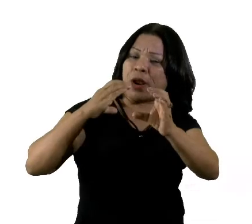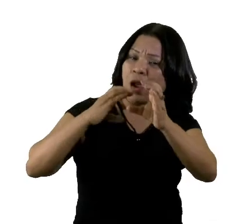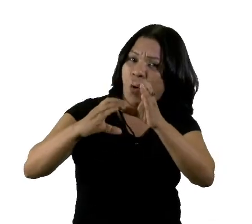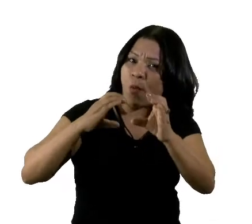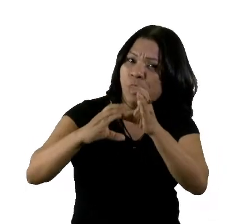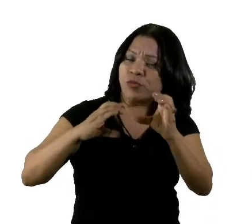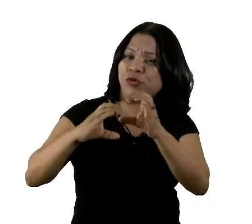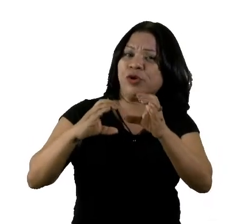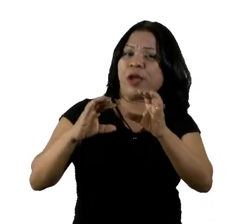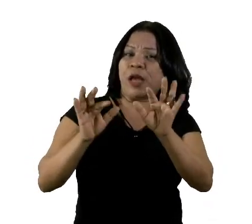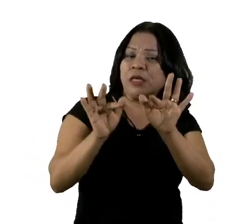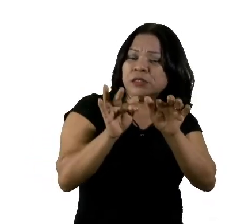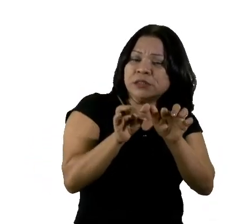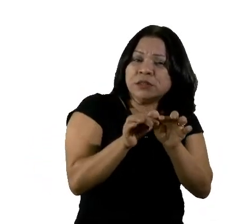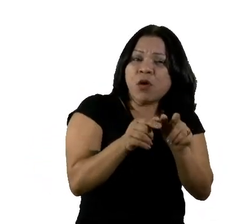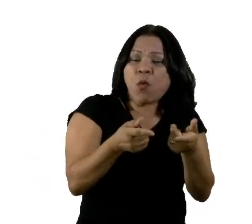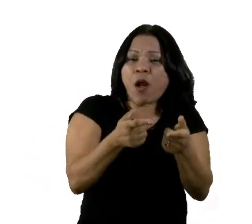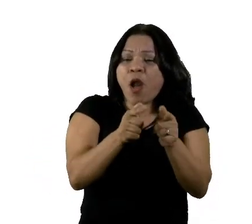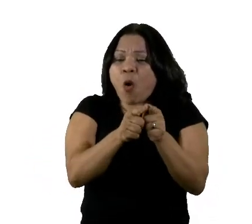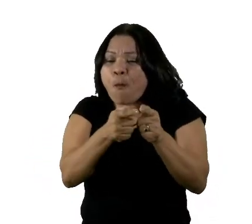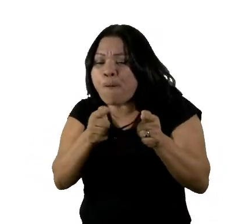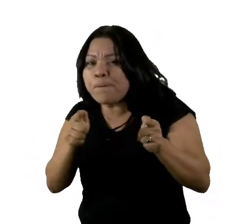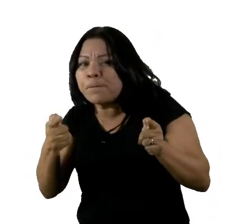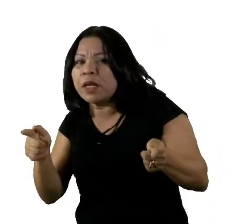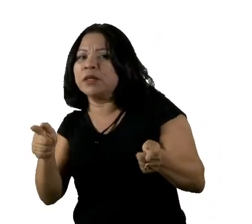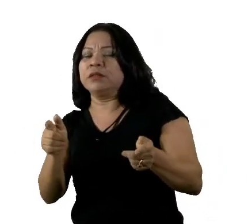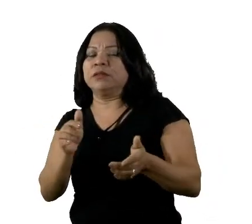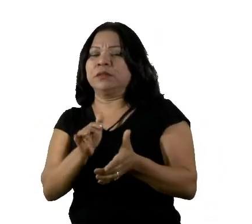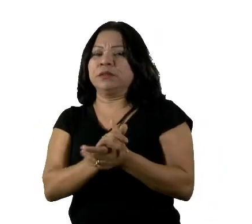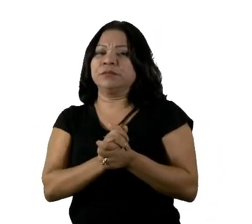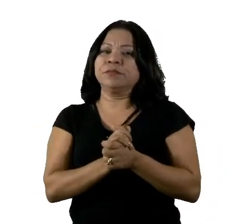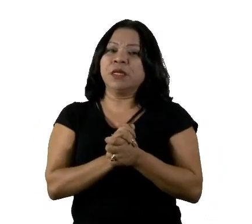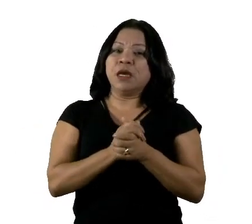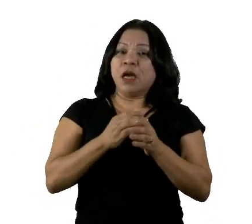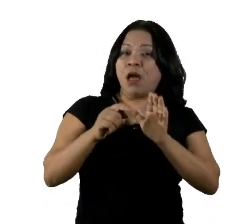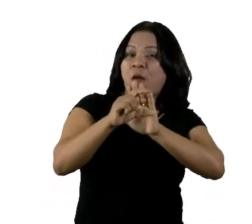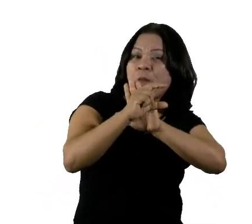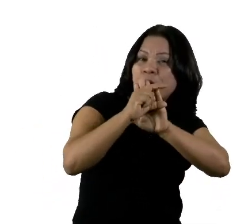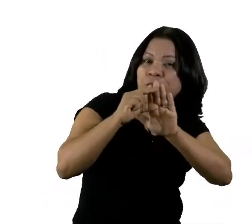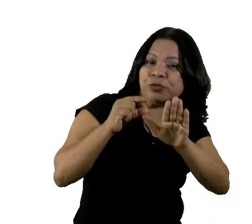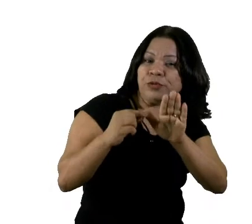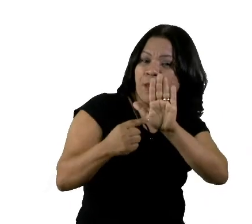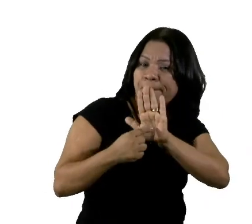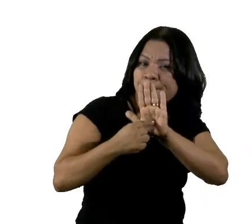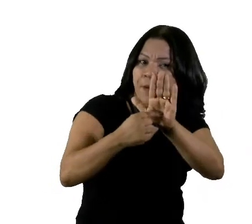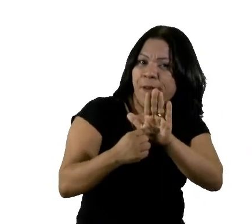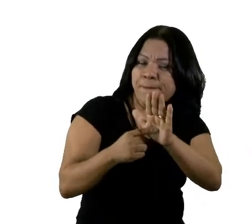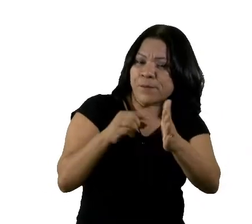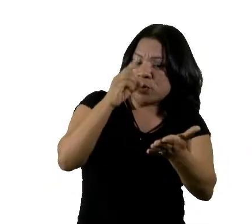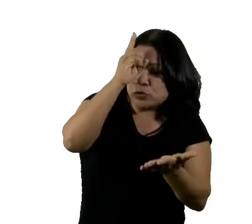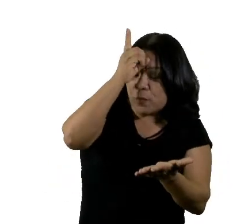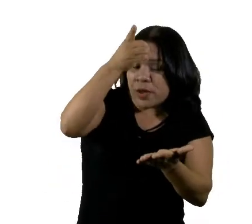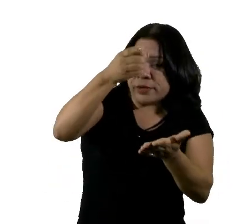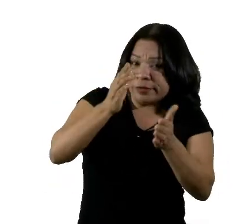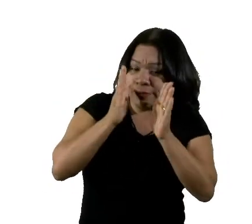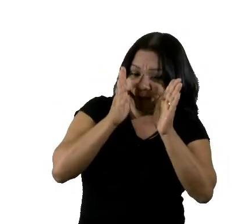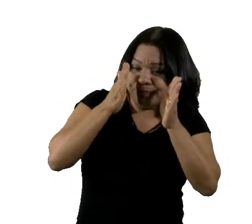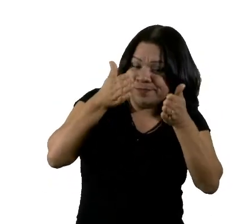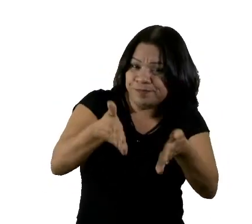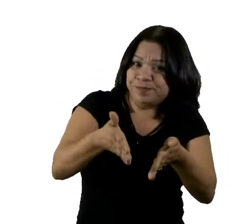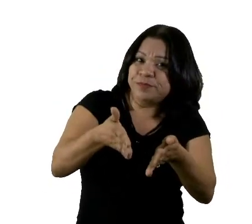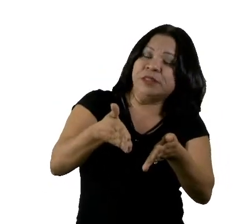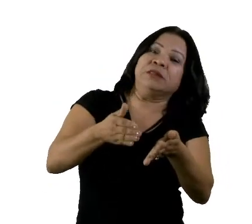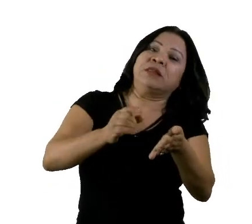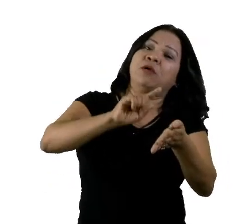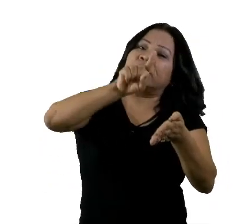completa, ou seja, é uma unidade textual que apresenta uma ideia central, a qual se unem ideias